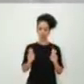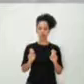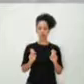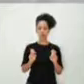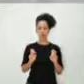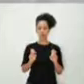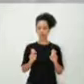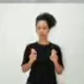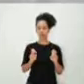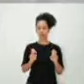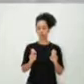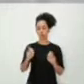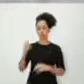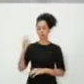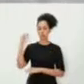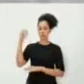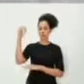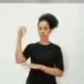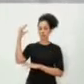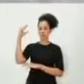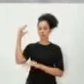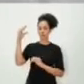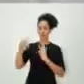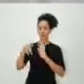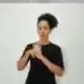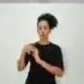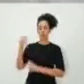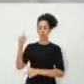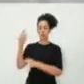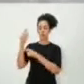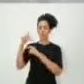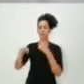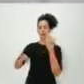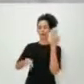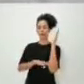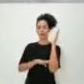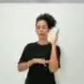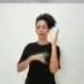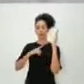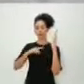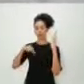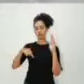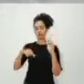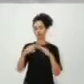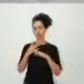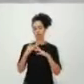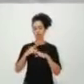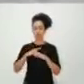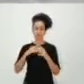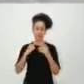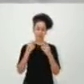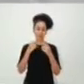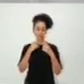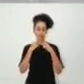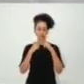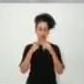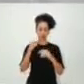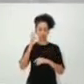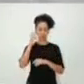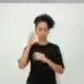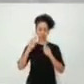postes de madeira que nós temos na cidade né existem muitas dúvidas principalmente sobre a substituição dos